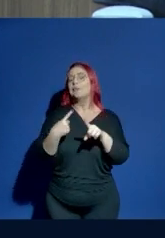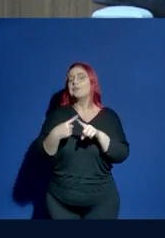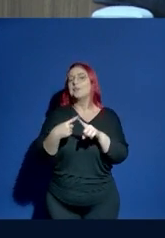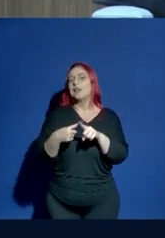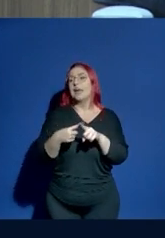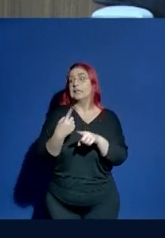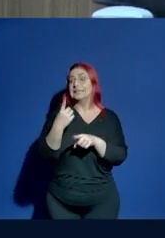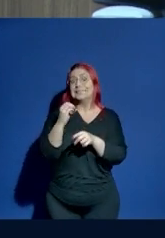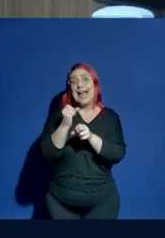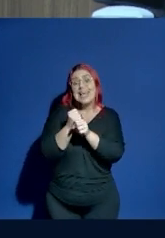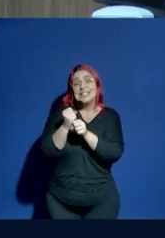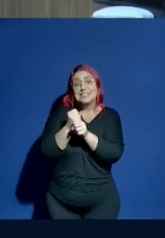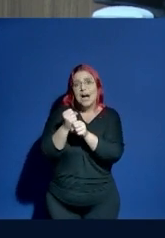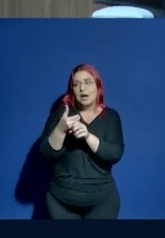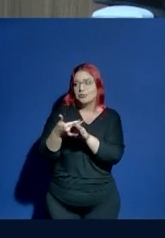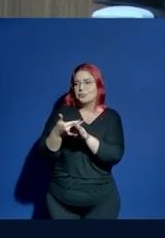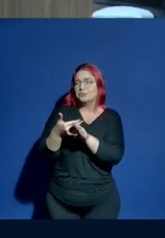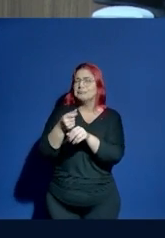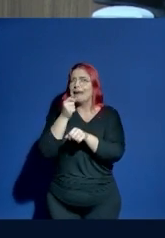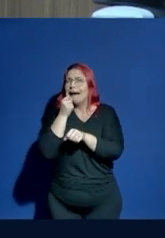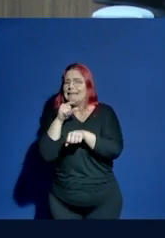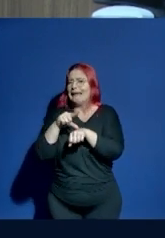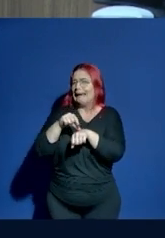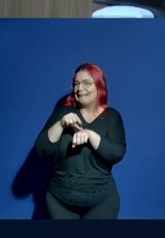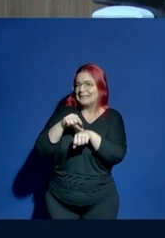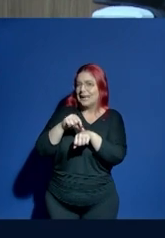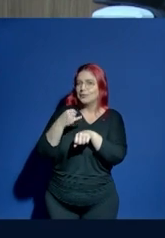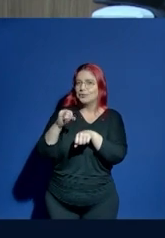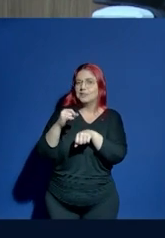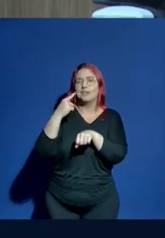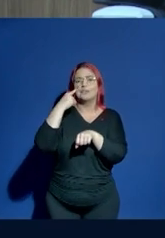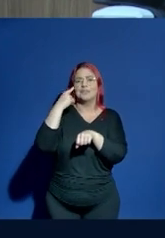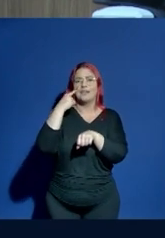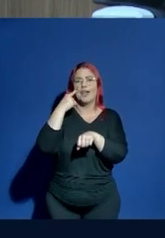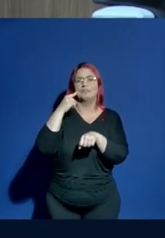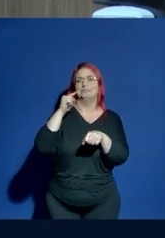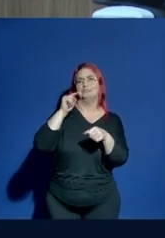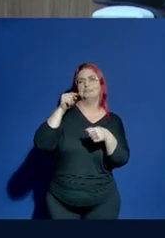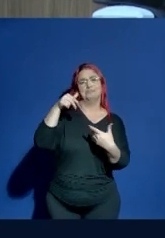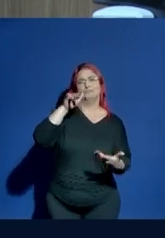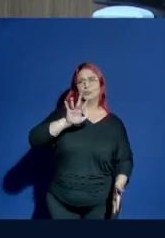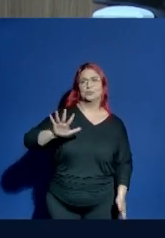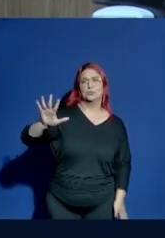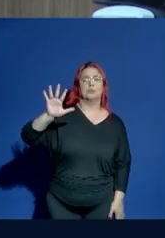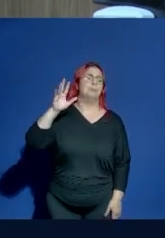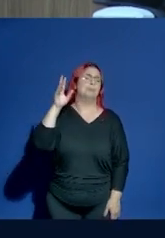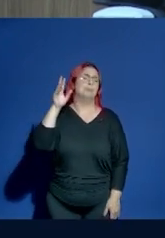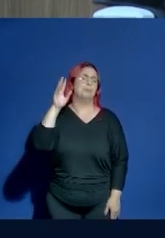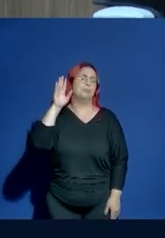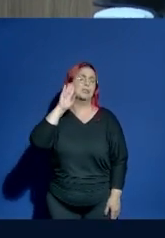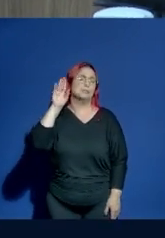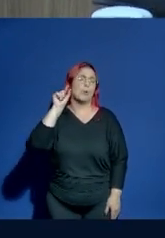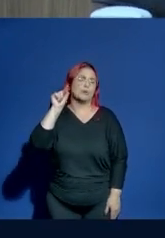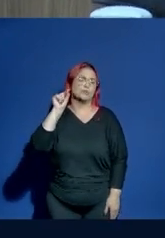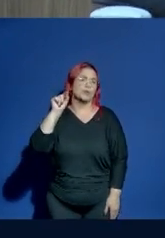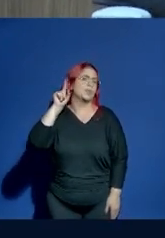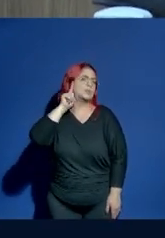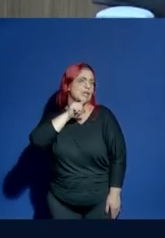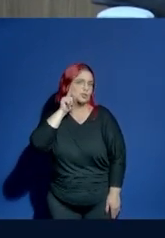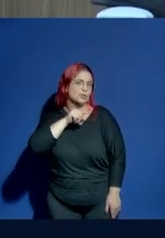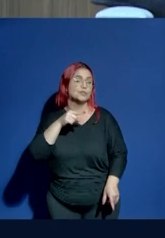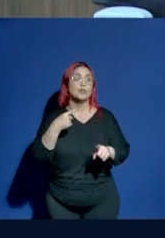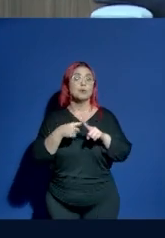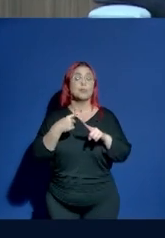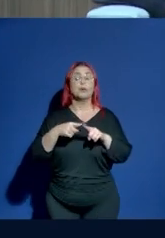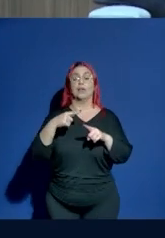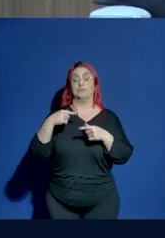há 10 anos, pelo menos, atrasado quando olhamos o hemisfério norte, principalmente Estados Unidos, porque nós avançamos na